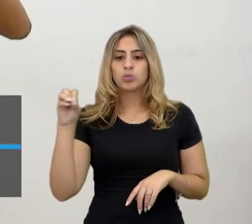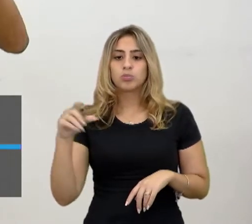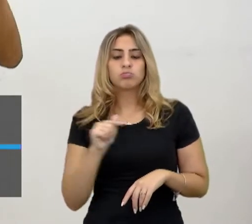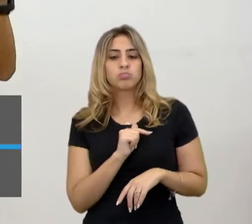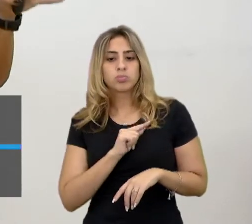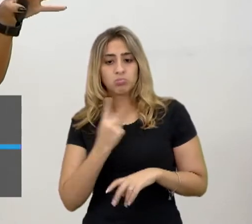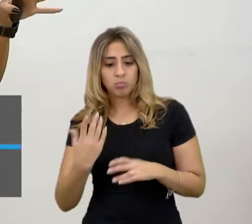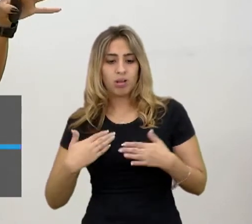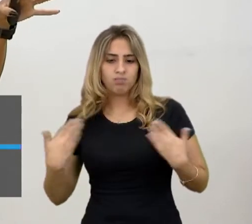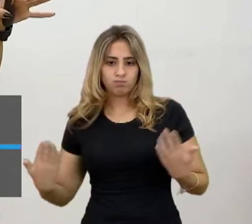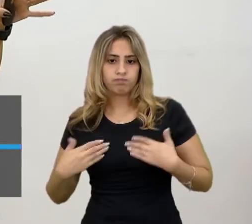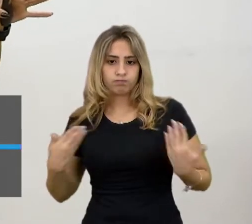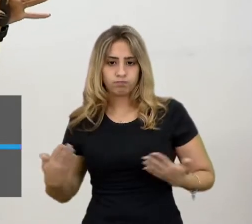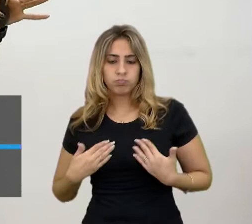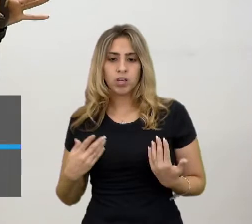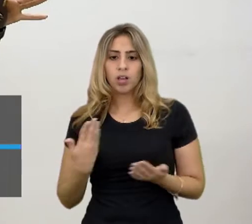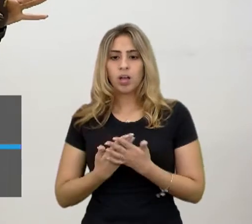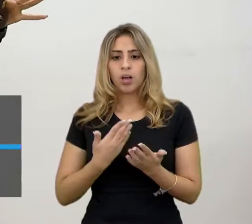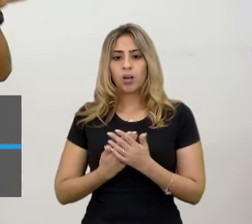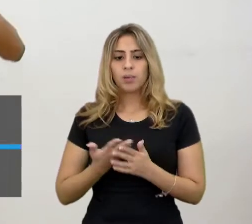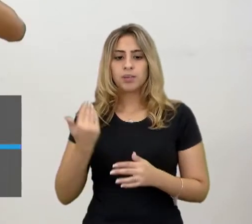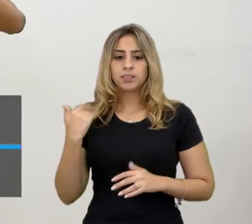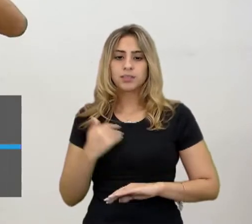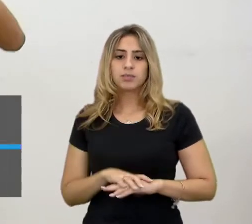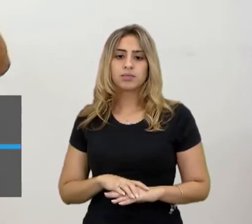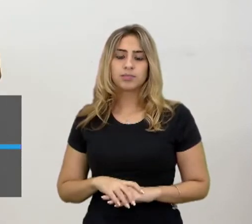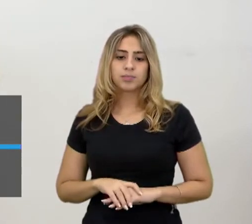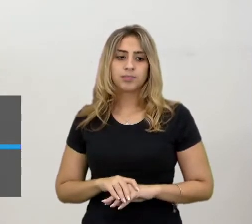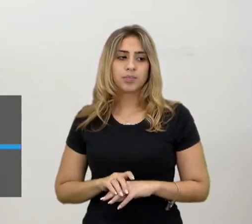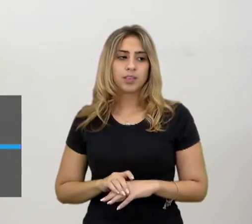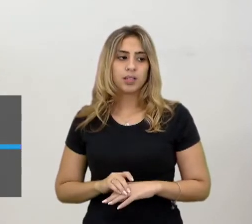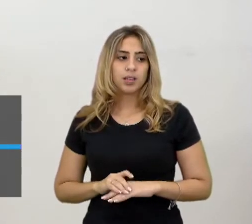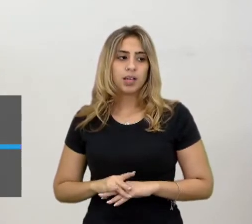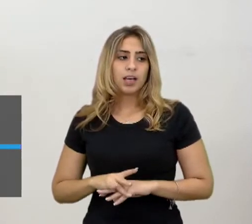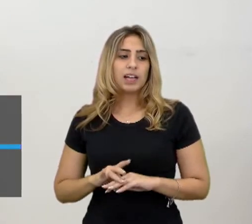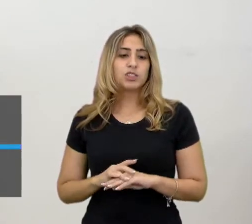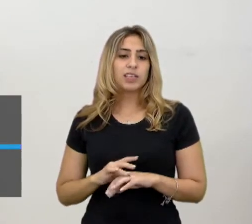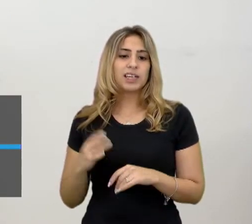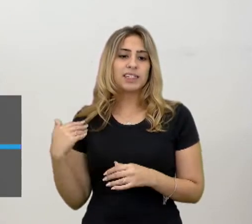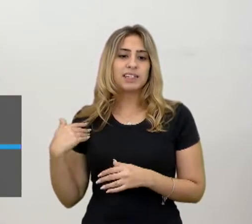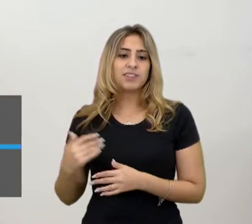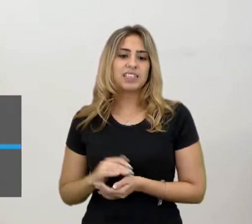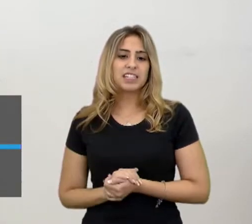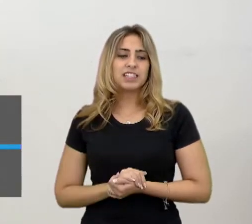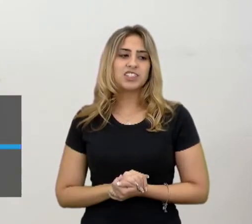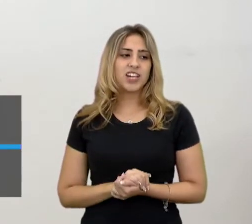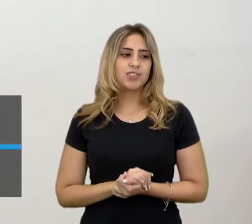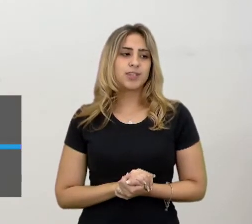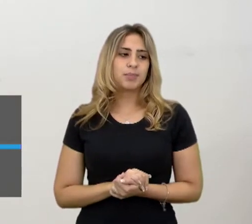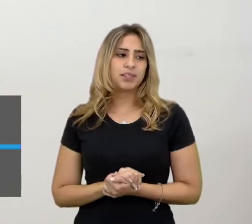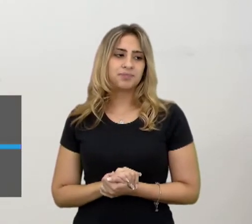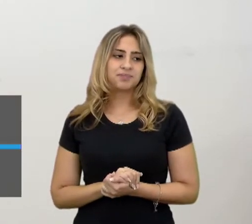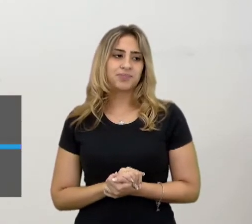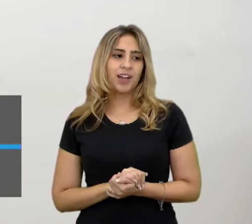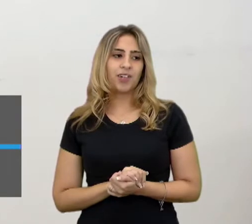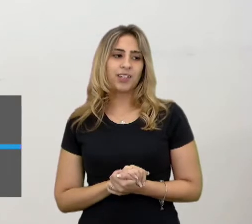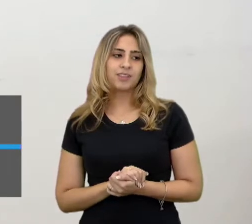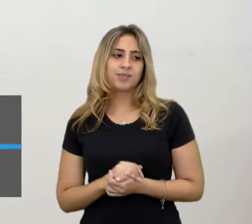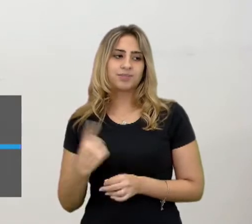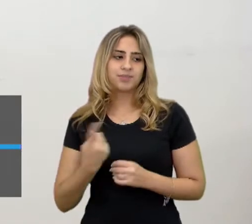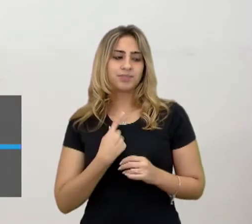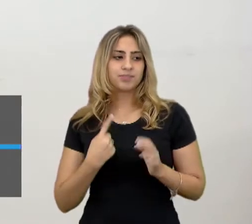uma animação, né? Na aula passada a gente viu que tem o planetinha e alguns sinais, algumas linhas naquele